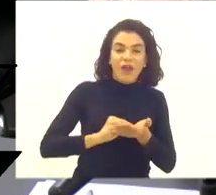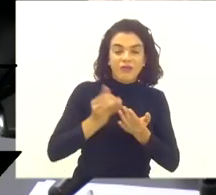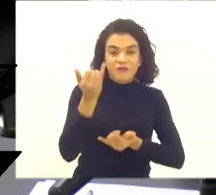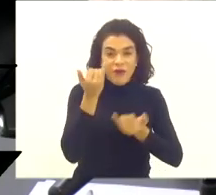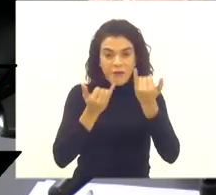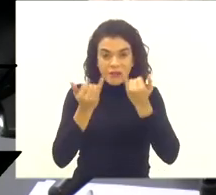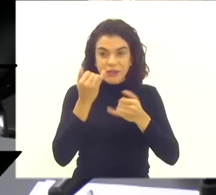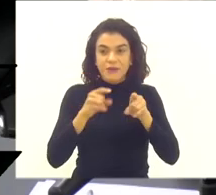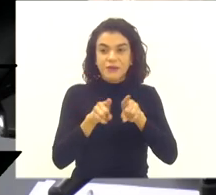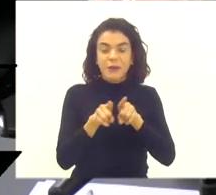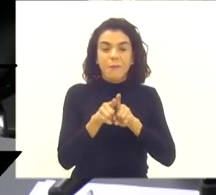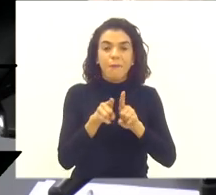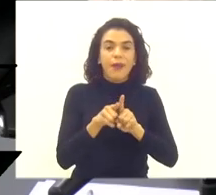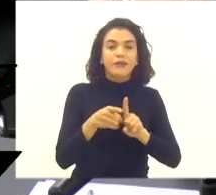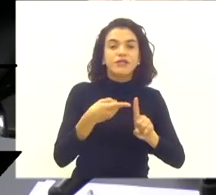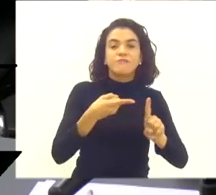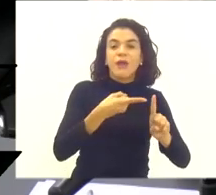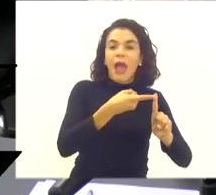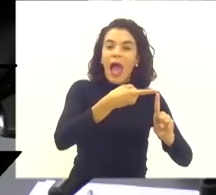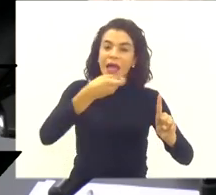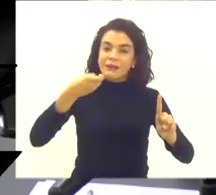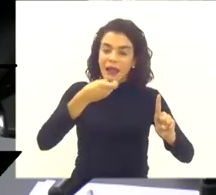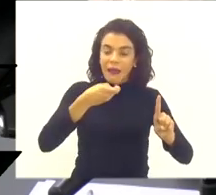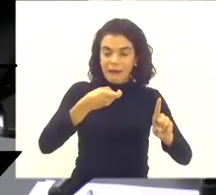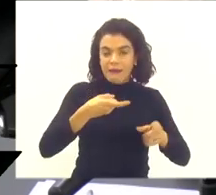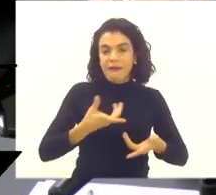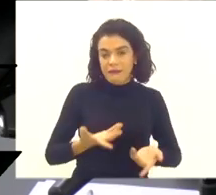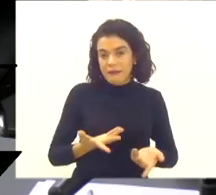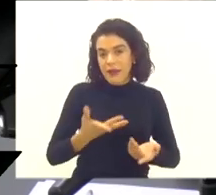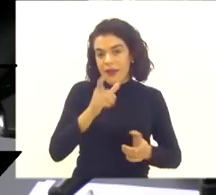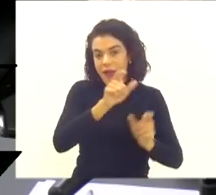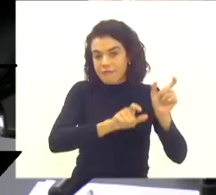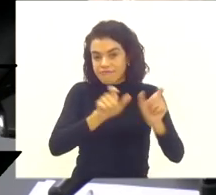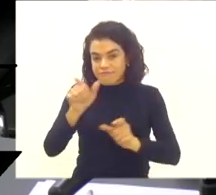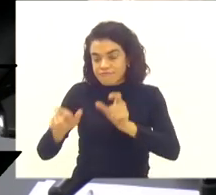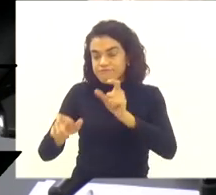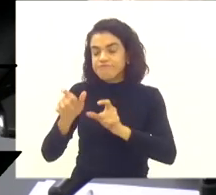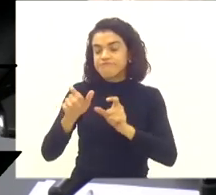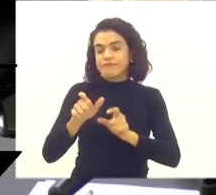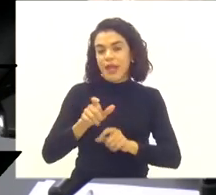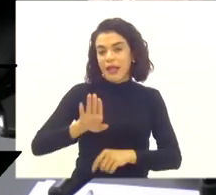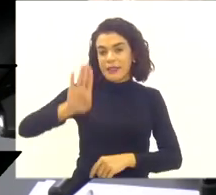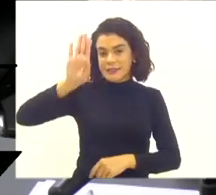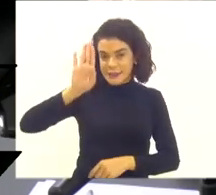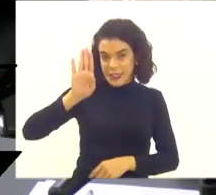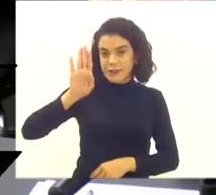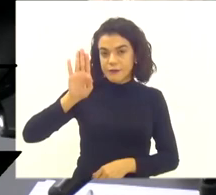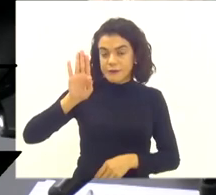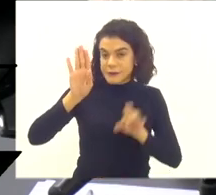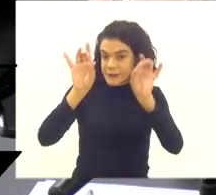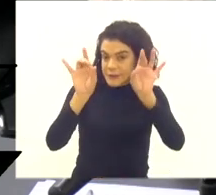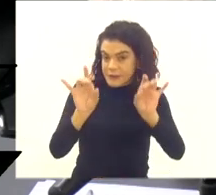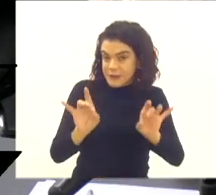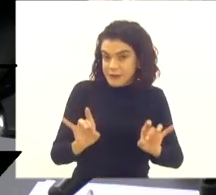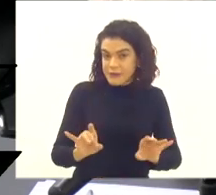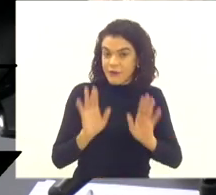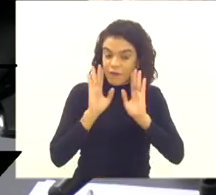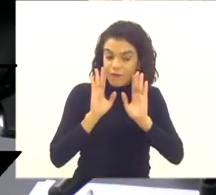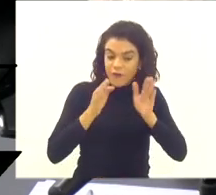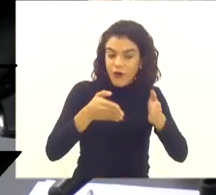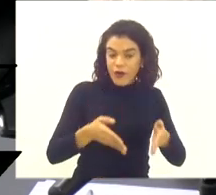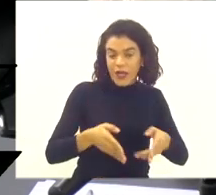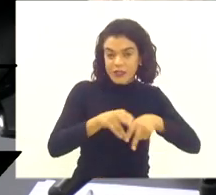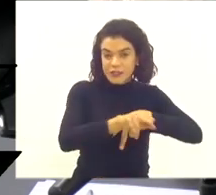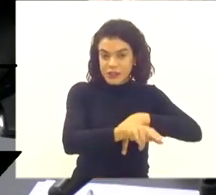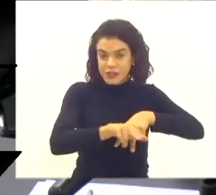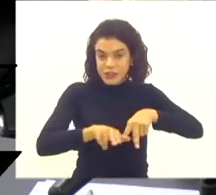quanto de ataques mesmo né a candidatos E aí em especial focado na questão